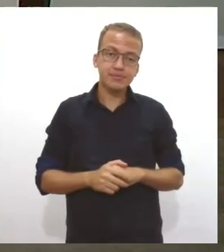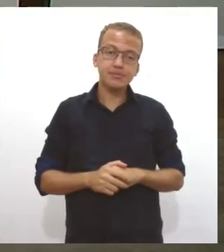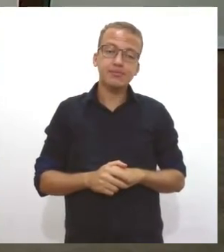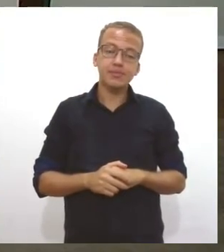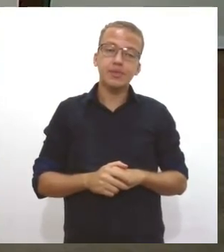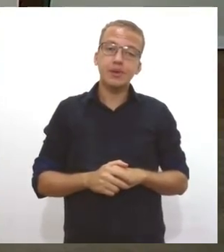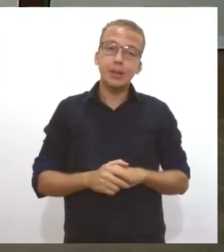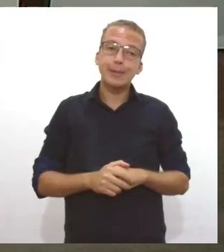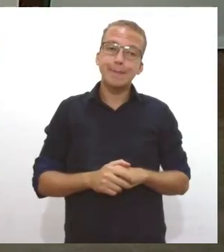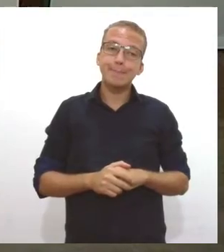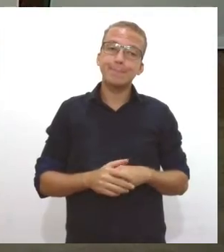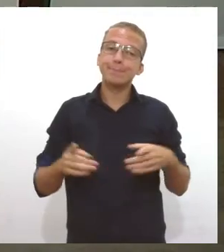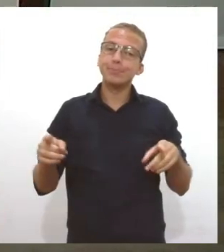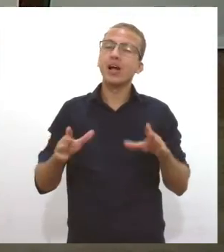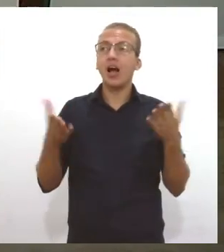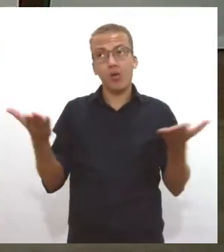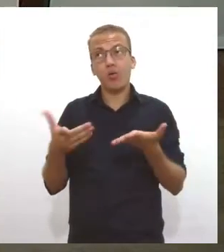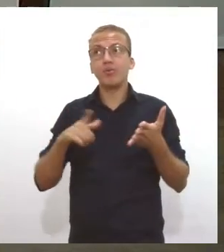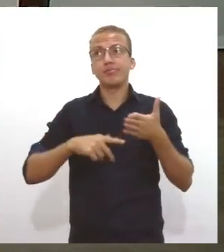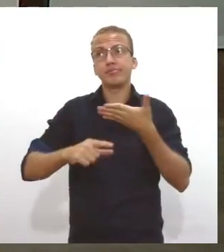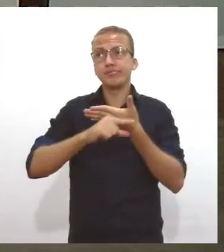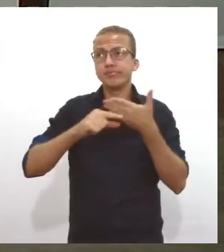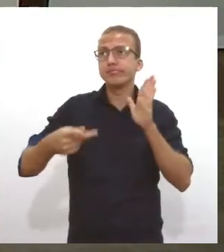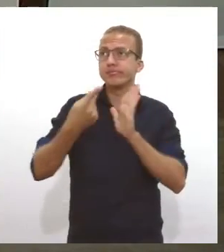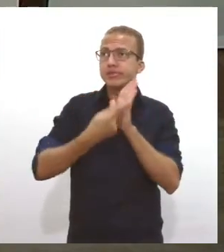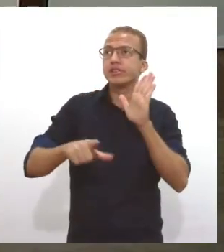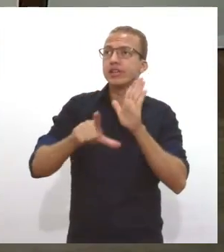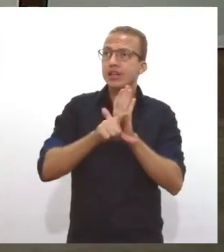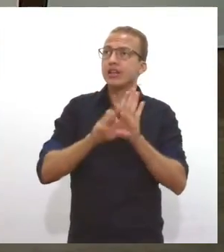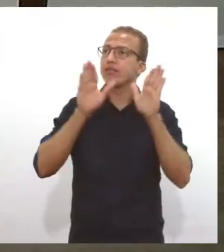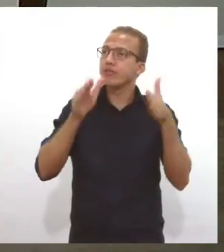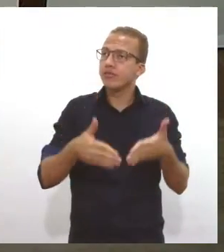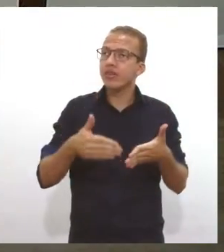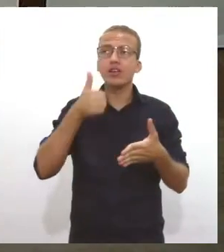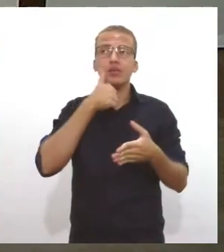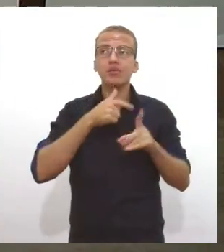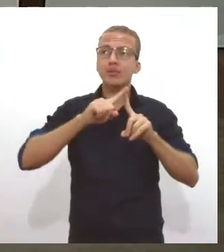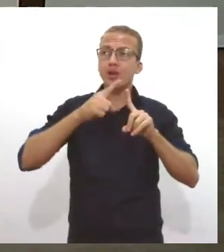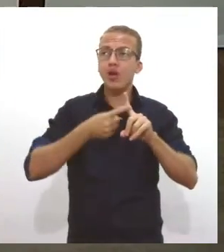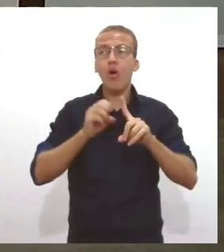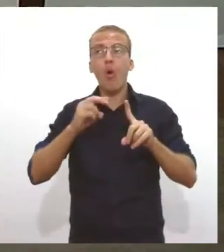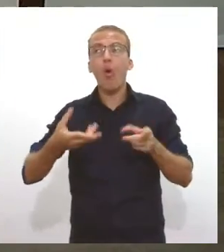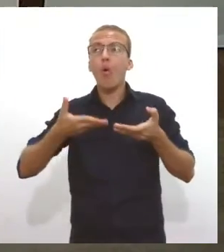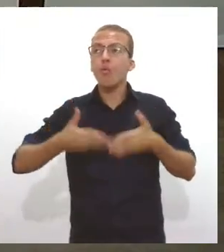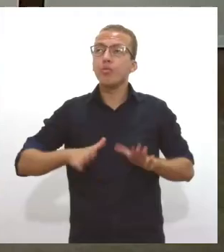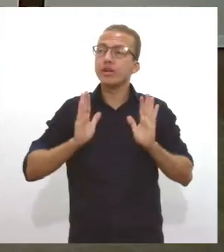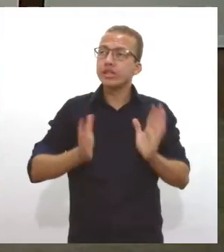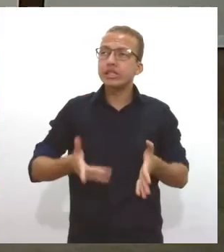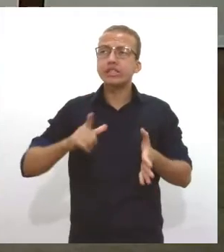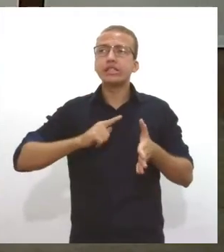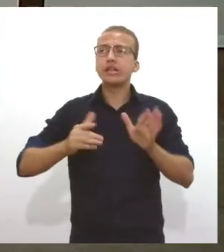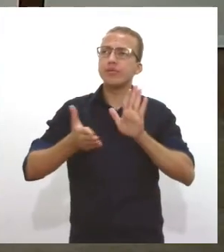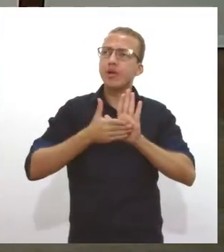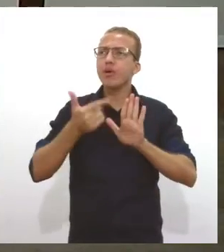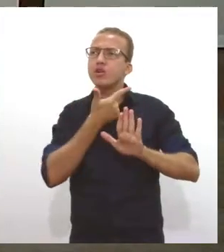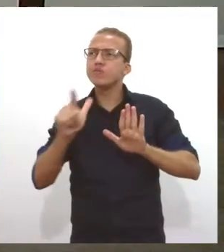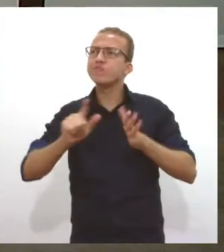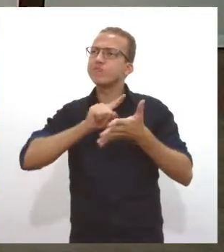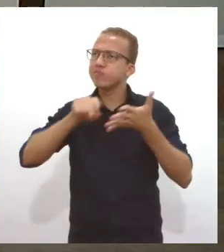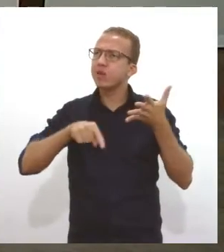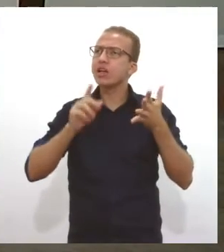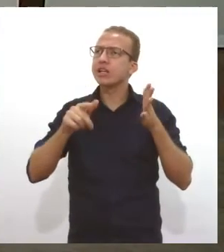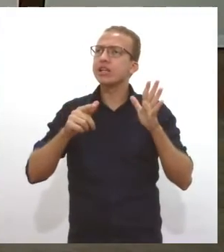nicho de gestantes e puérperas mas queria saber se você tem outras propostas aprovadas ou para ser encaminhadas que dizem respeito